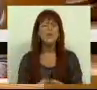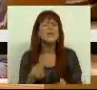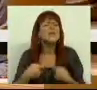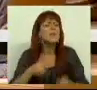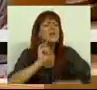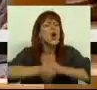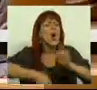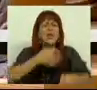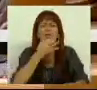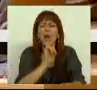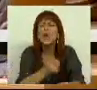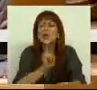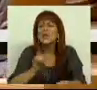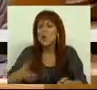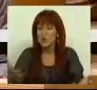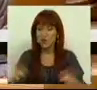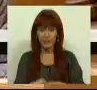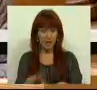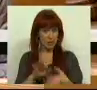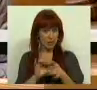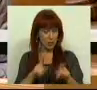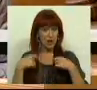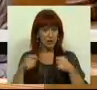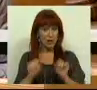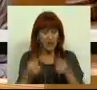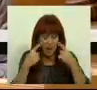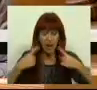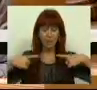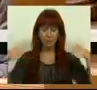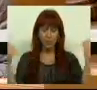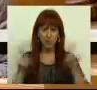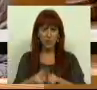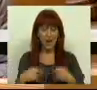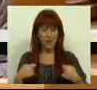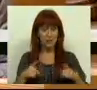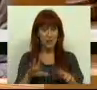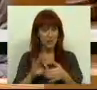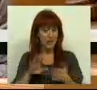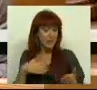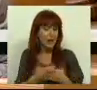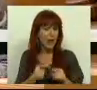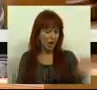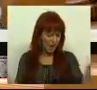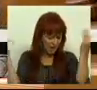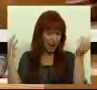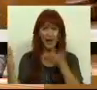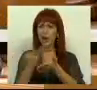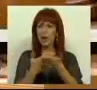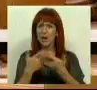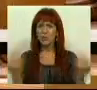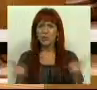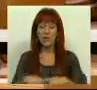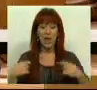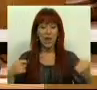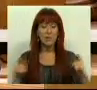que despesa estamos a falar. E no que respeita à despesa pública, há despesa que serve para dinamizar a economia.